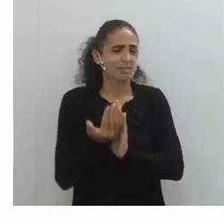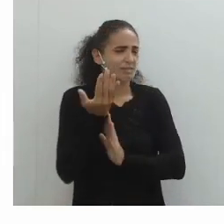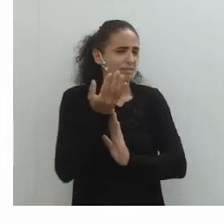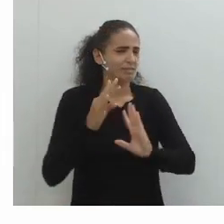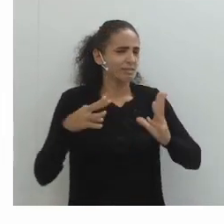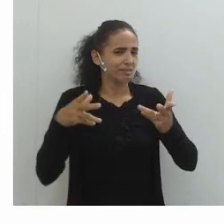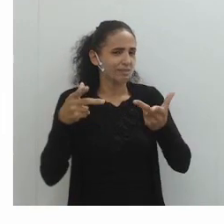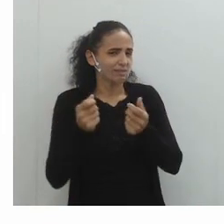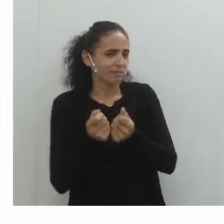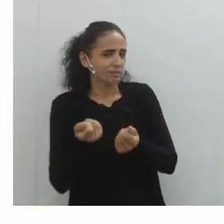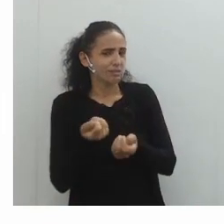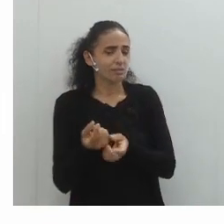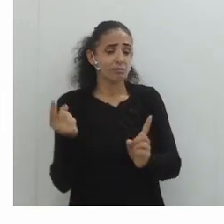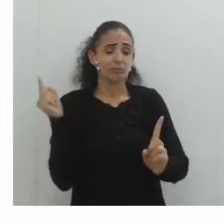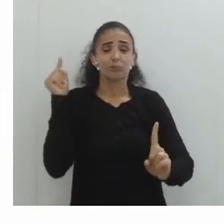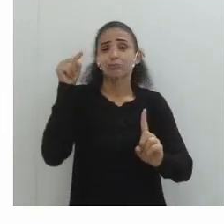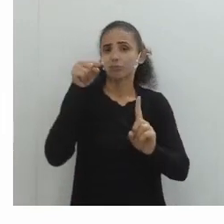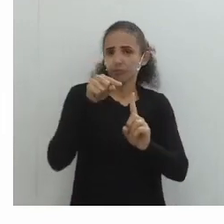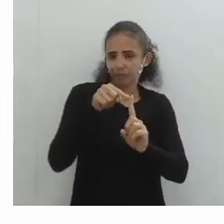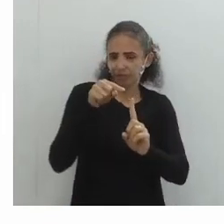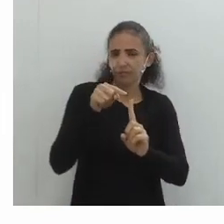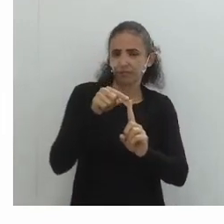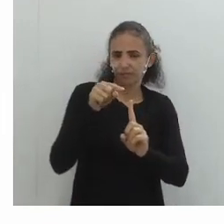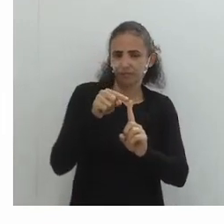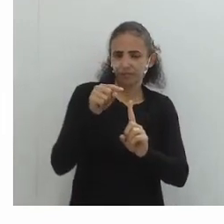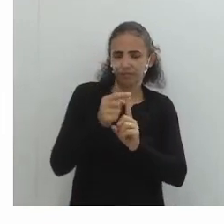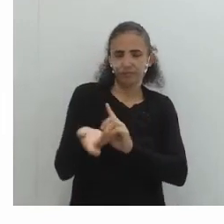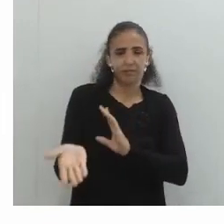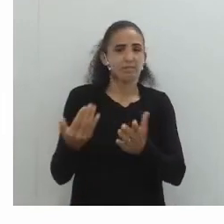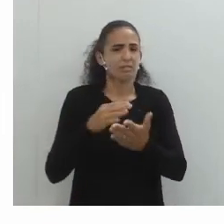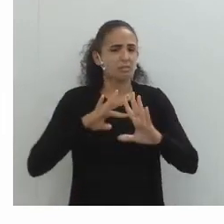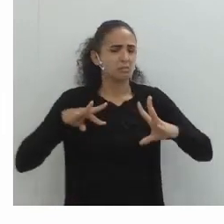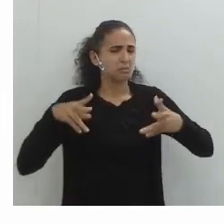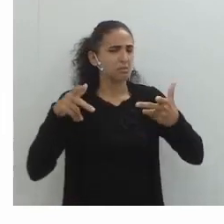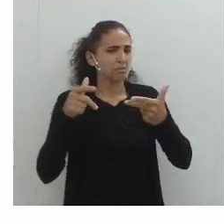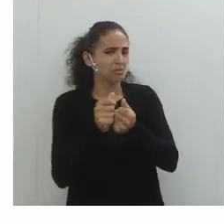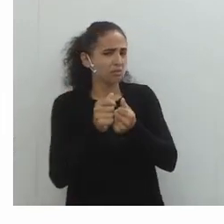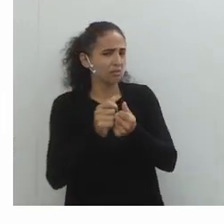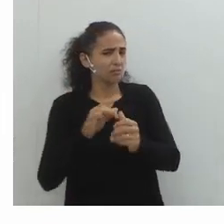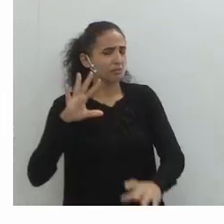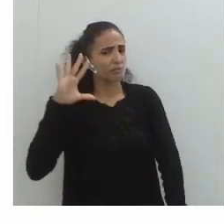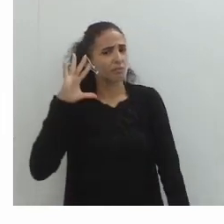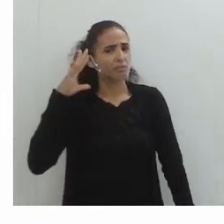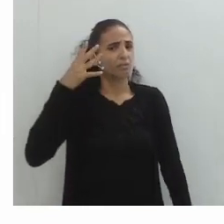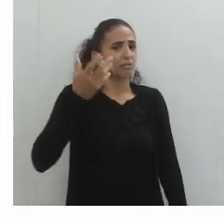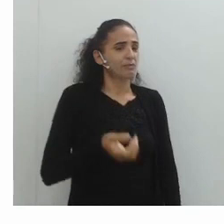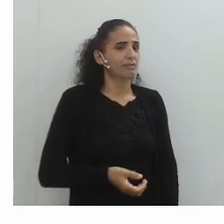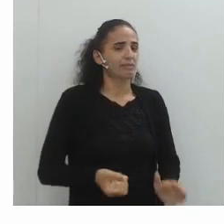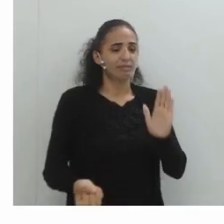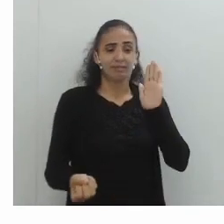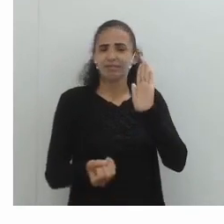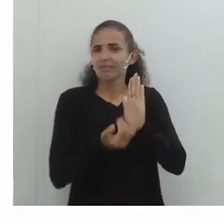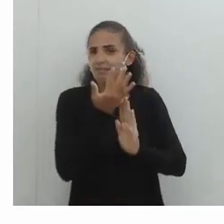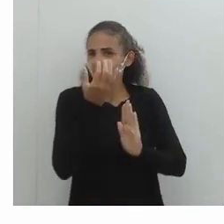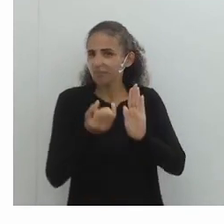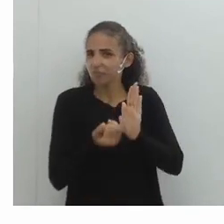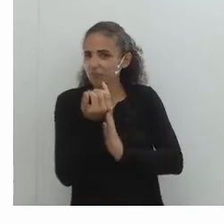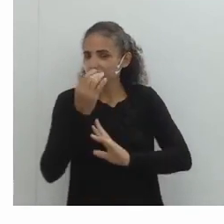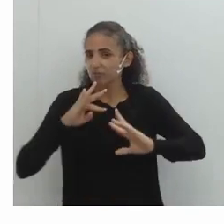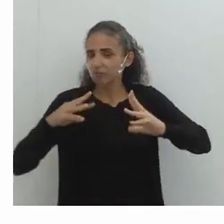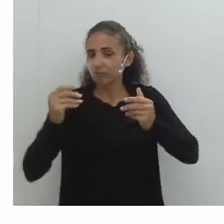que as suas intencionalidades e curiosidades resultam num processo criativo